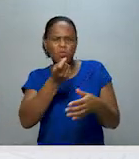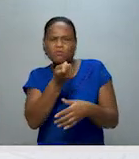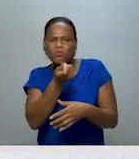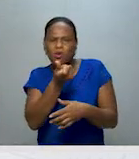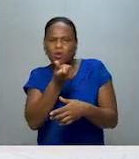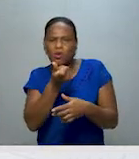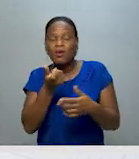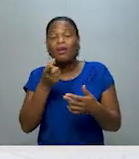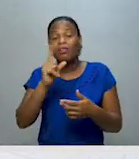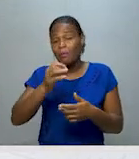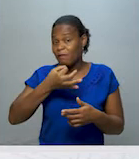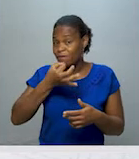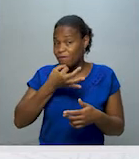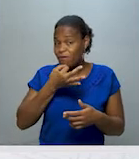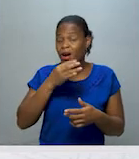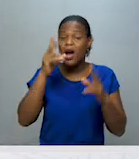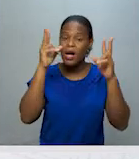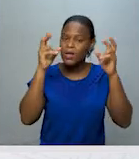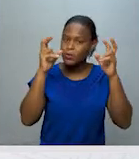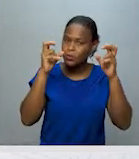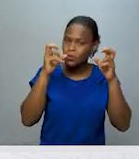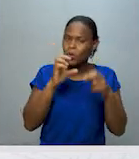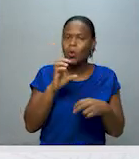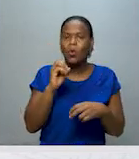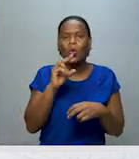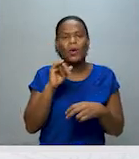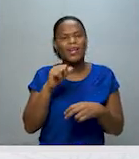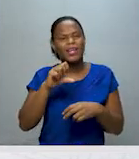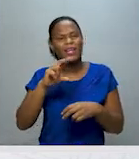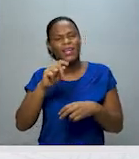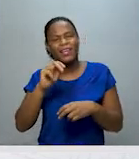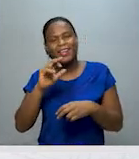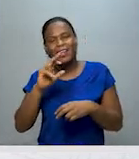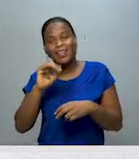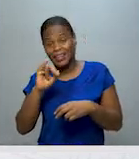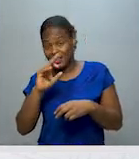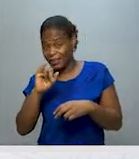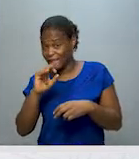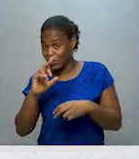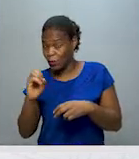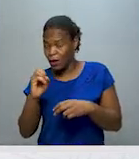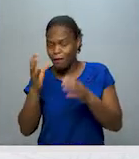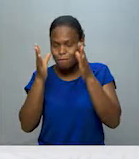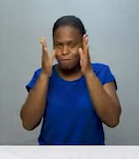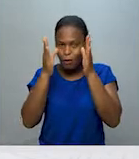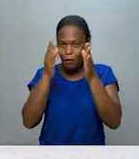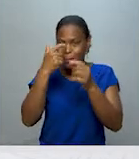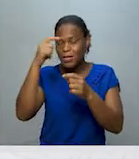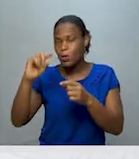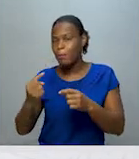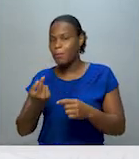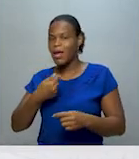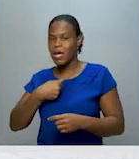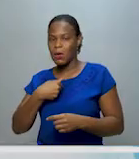reduzidos. Fala ainda de um assunto corriqueiro, com foco na primeira pessoa e também,